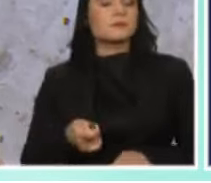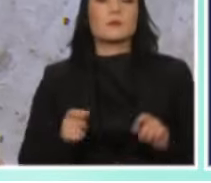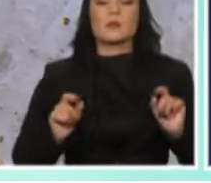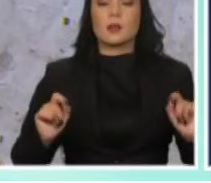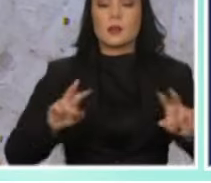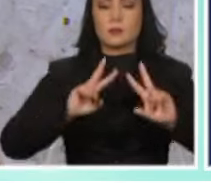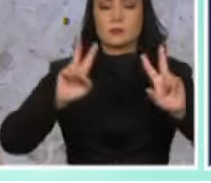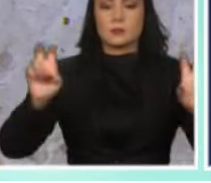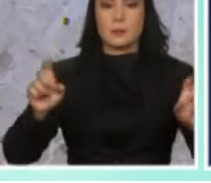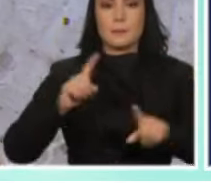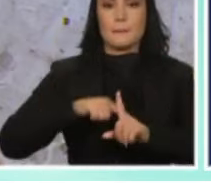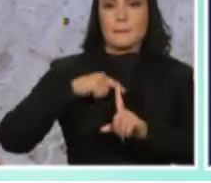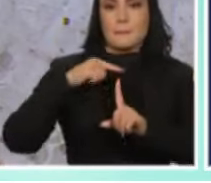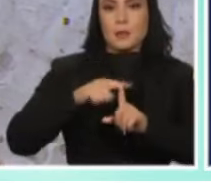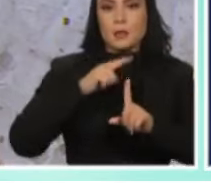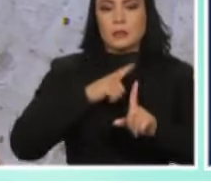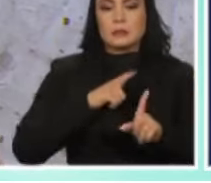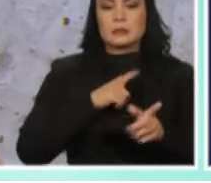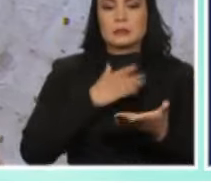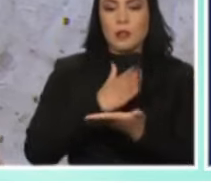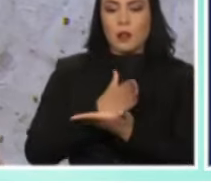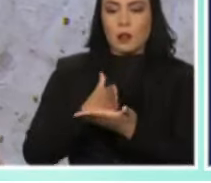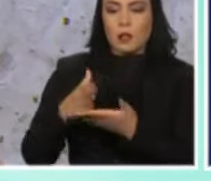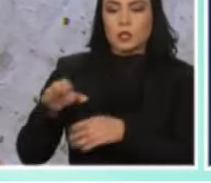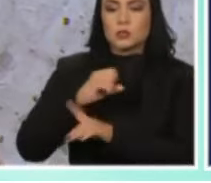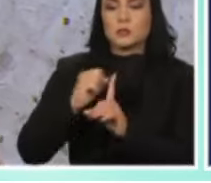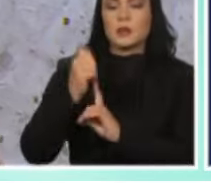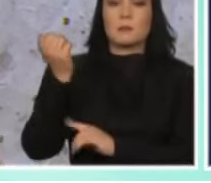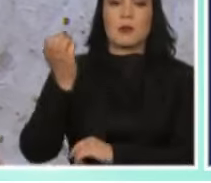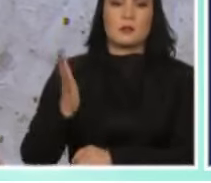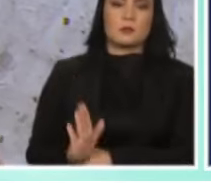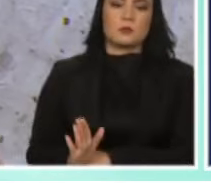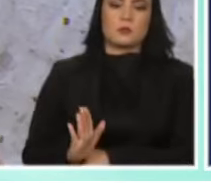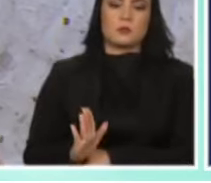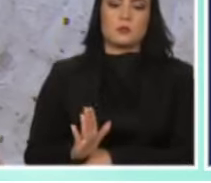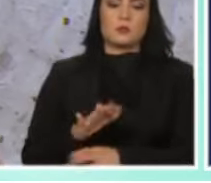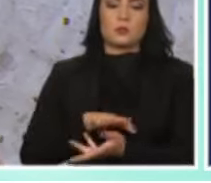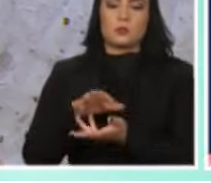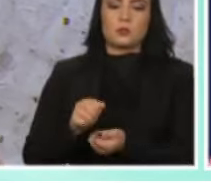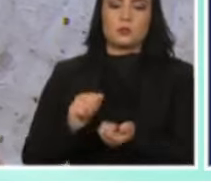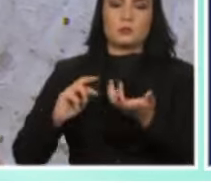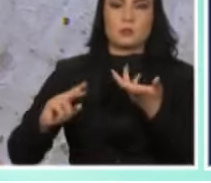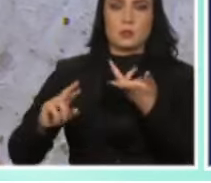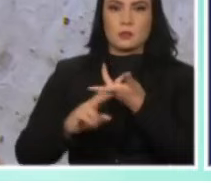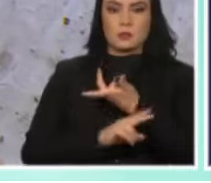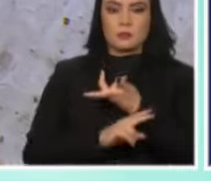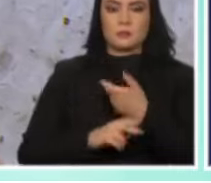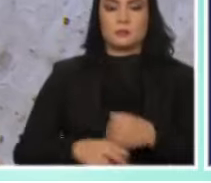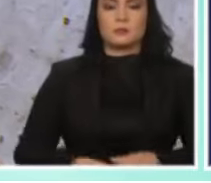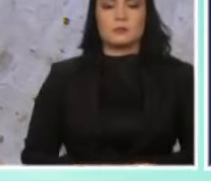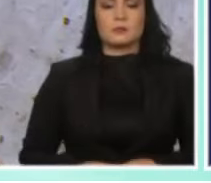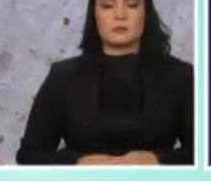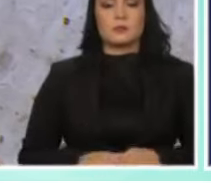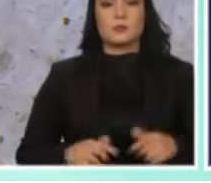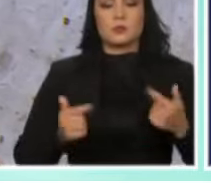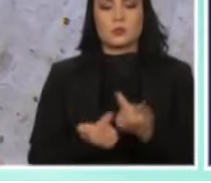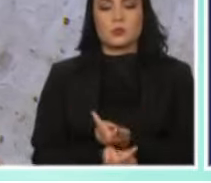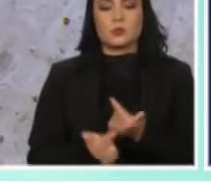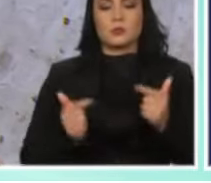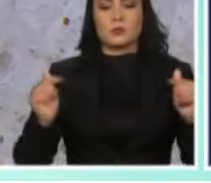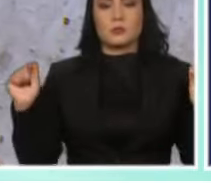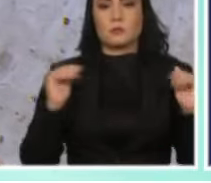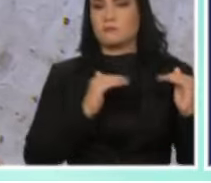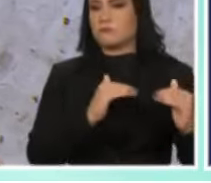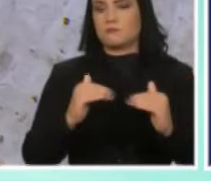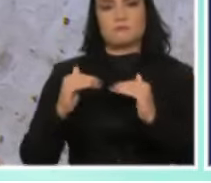presidente da Câmara dos Deputados destravou o andamento dessas propostas fez andar deixou eh e alimentou com isso a